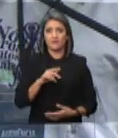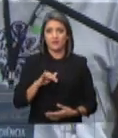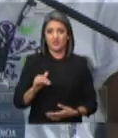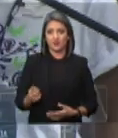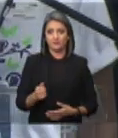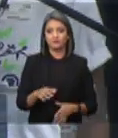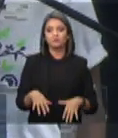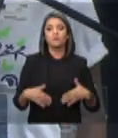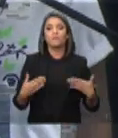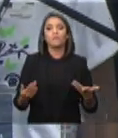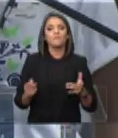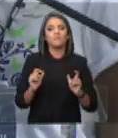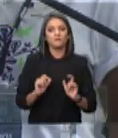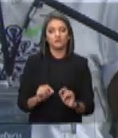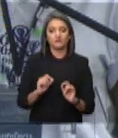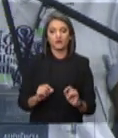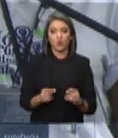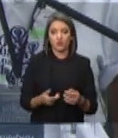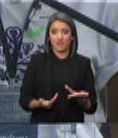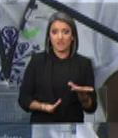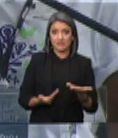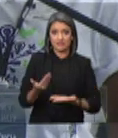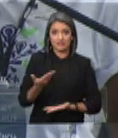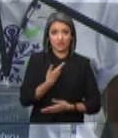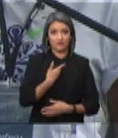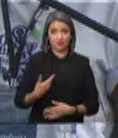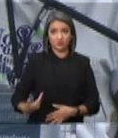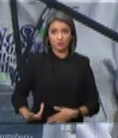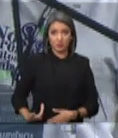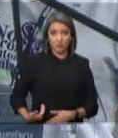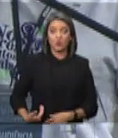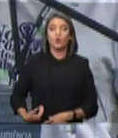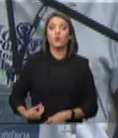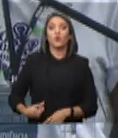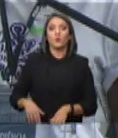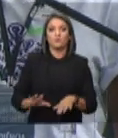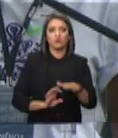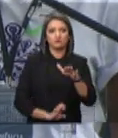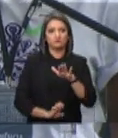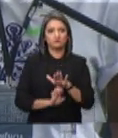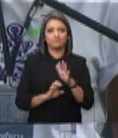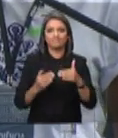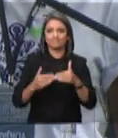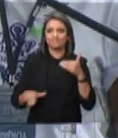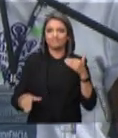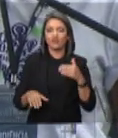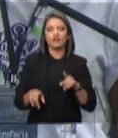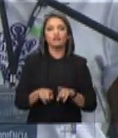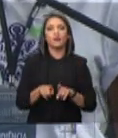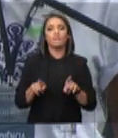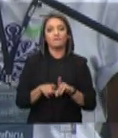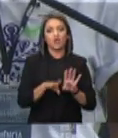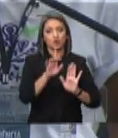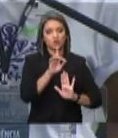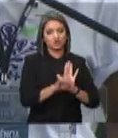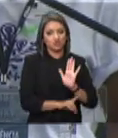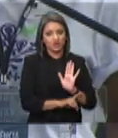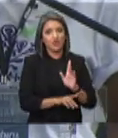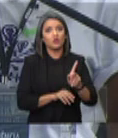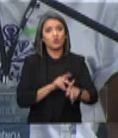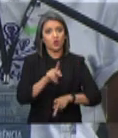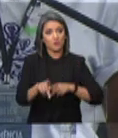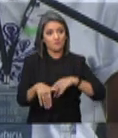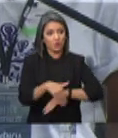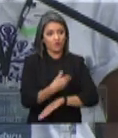desociação das práticas de prestação de serviços públicos pelo Estado e consonância com direitos conquistados pela própria população